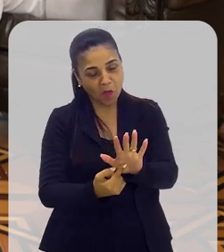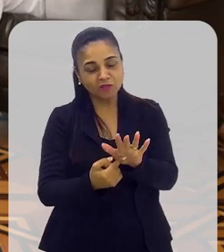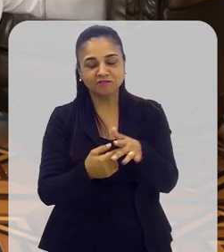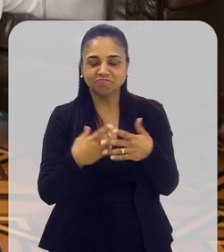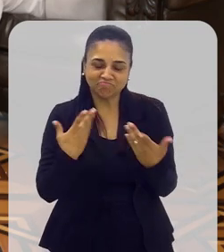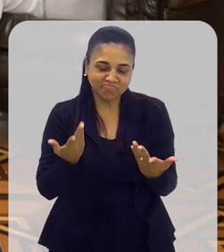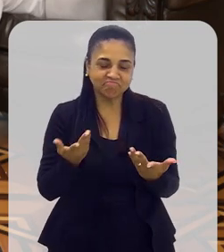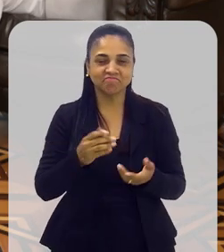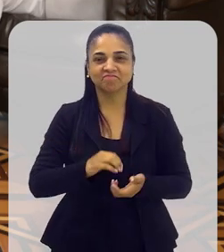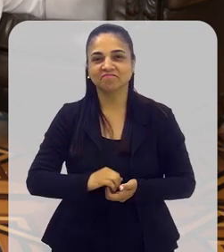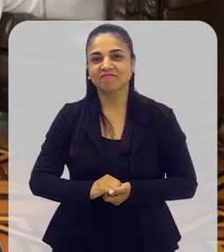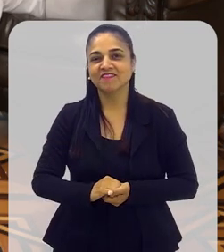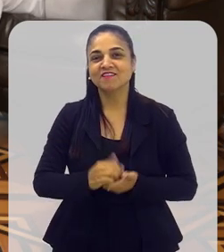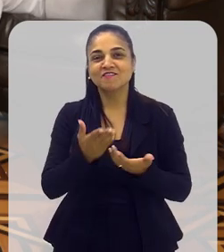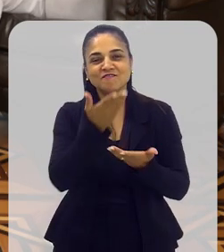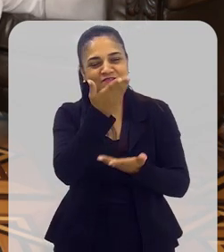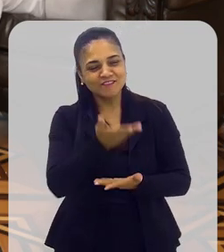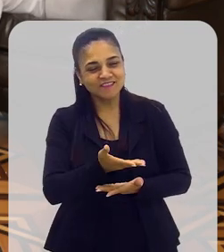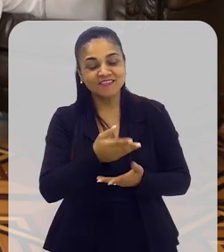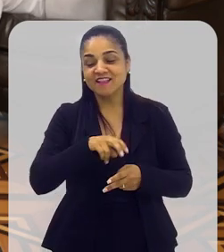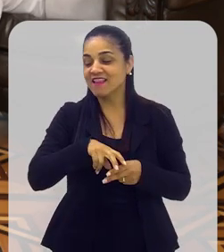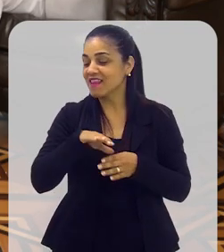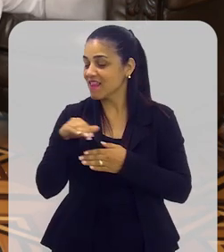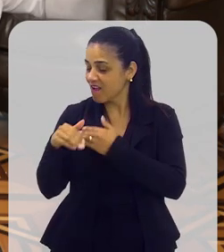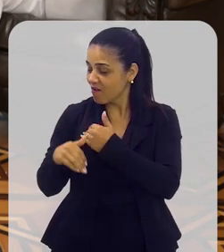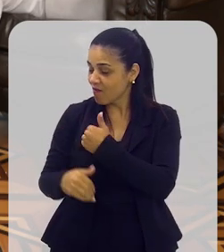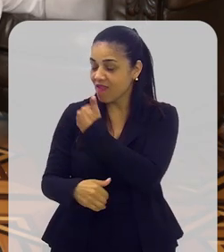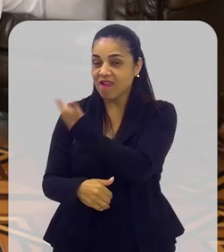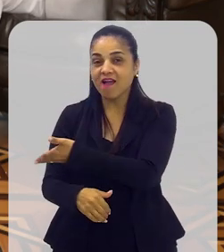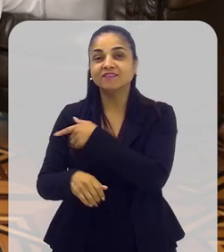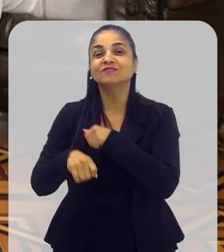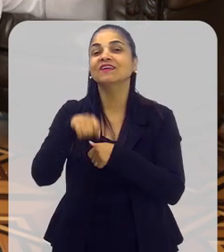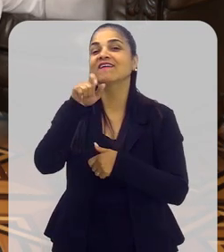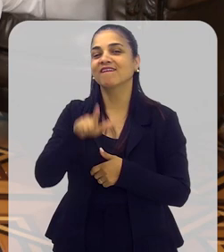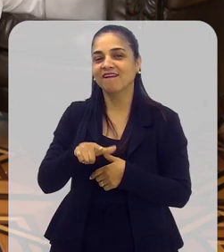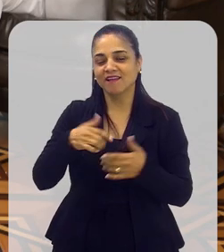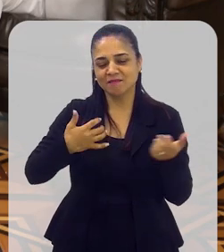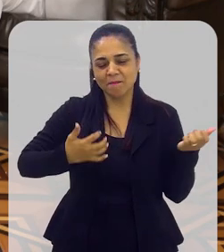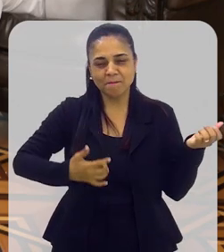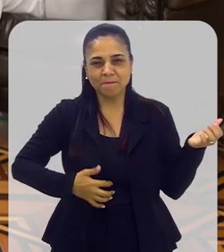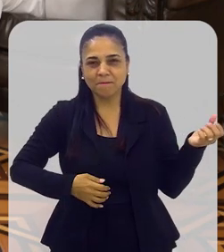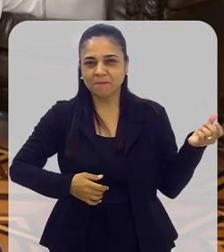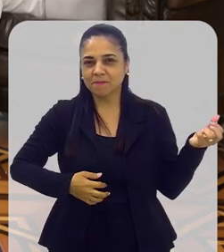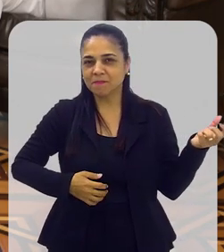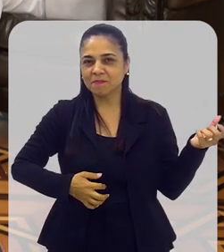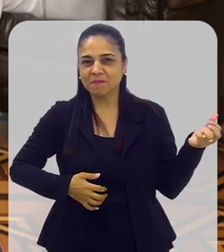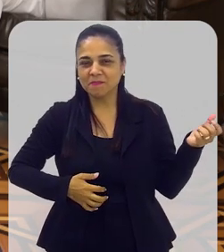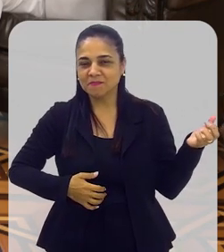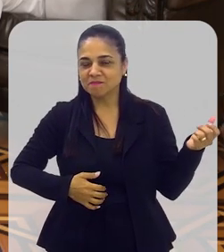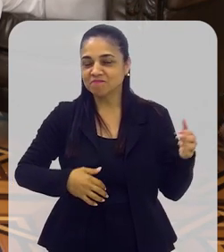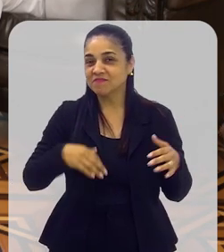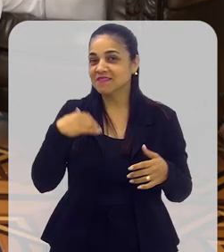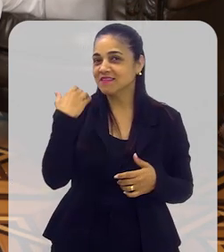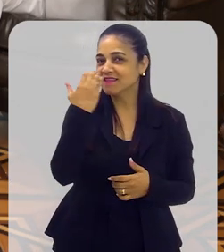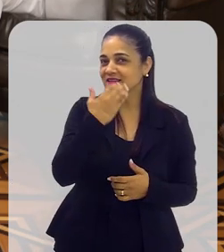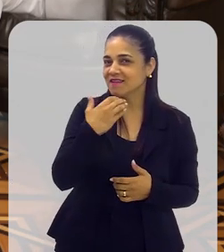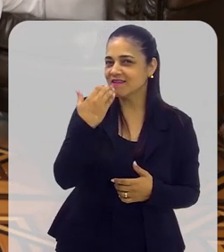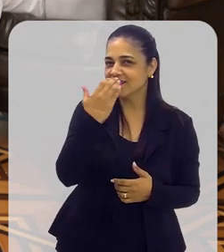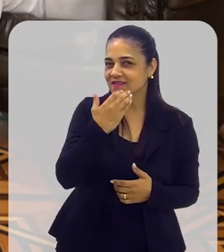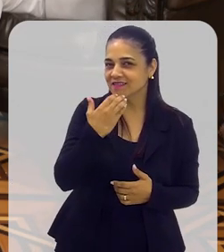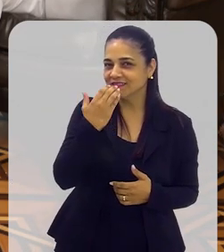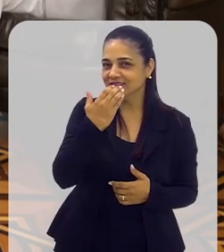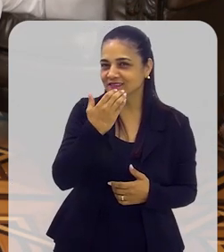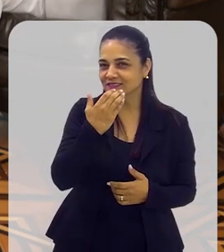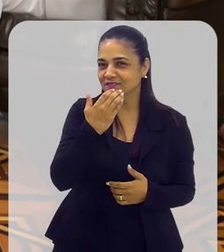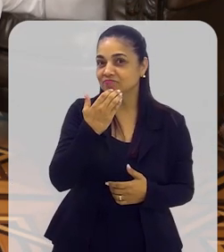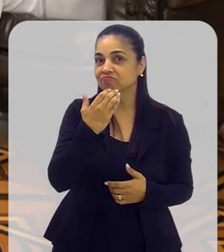faz né? Faz parte. Com você e ao seu lado, quem é esta jovem instrumentista que canta... Ah,